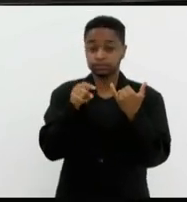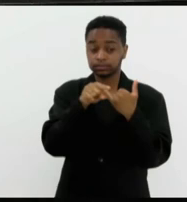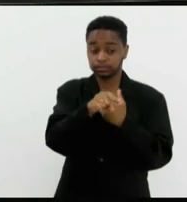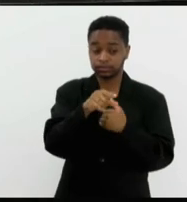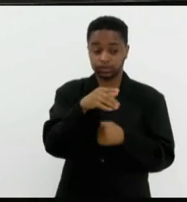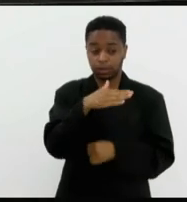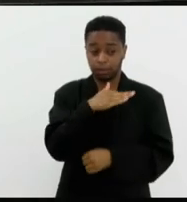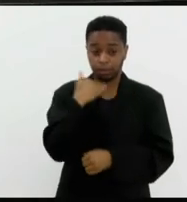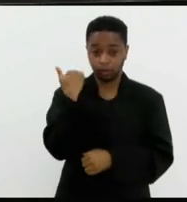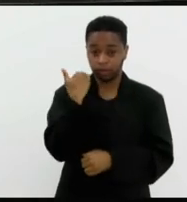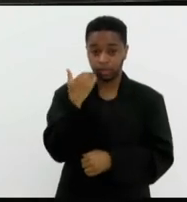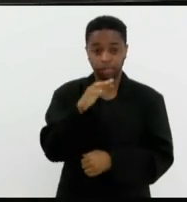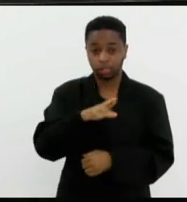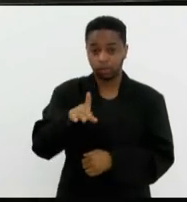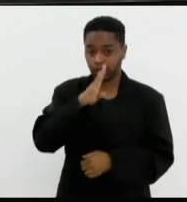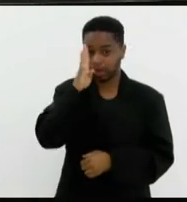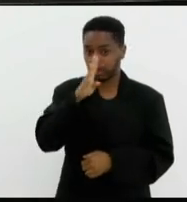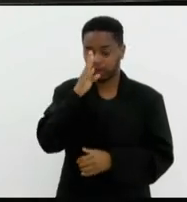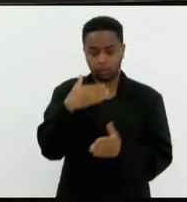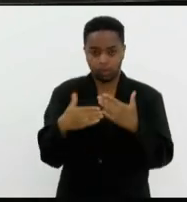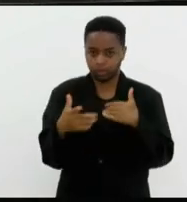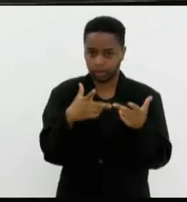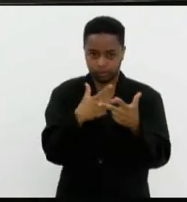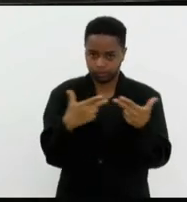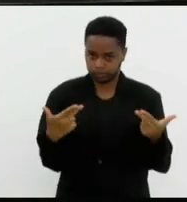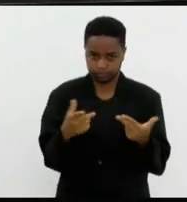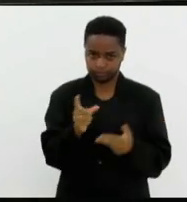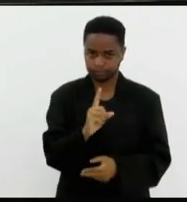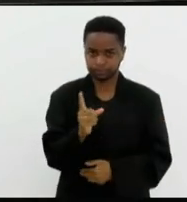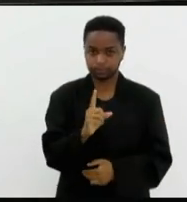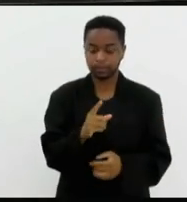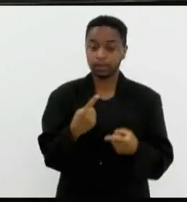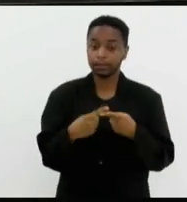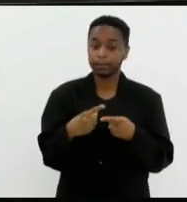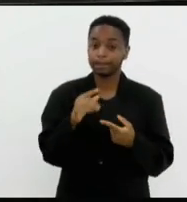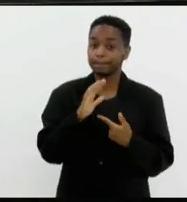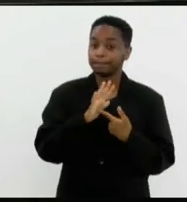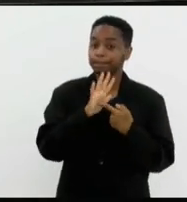apenas um dado qualquer. Reflete